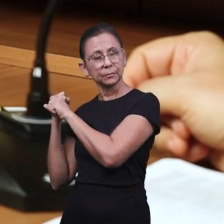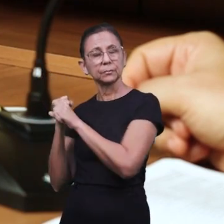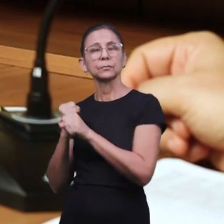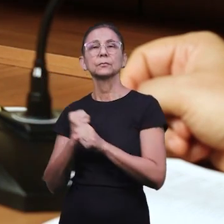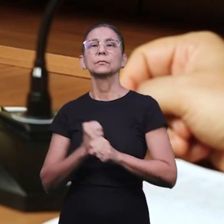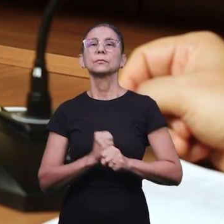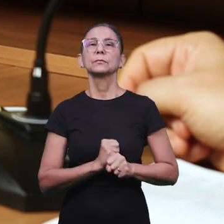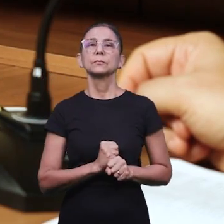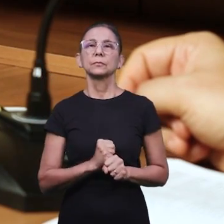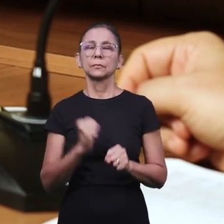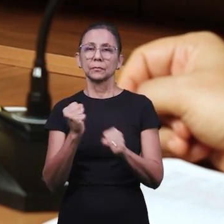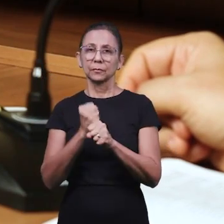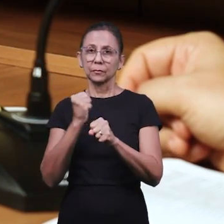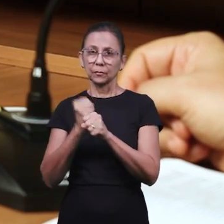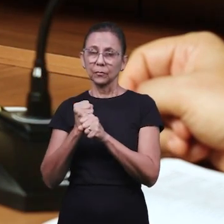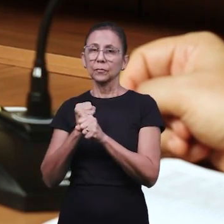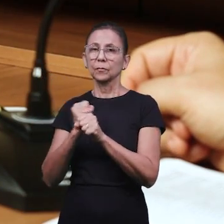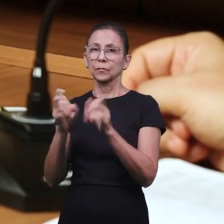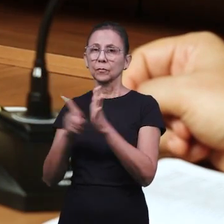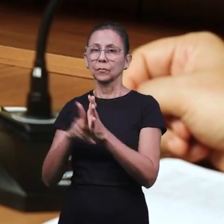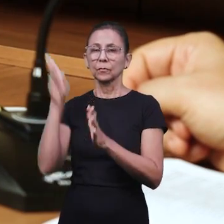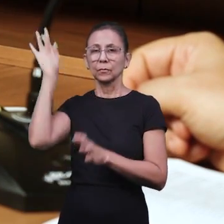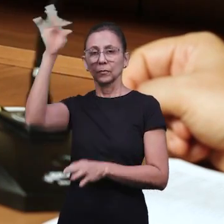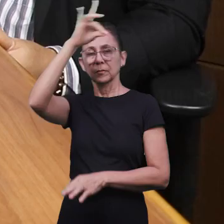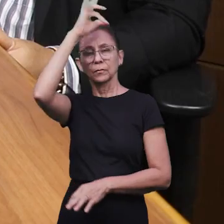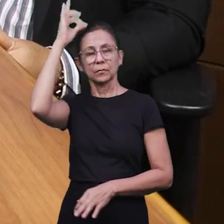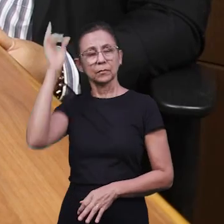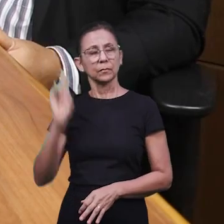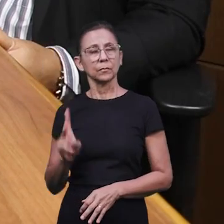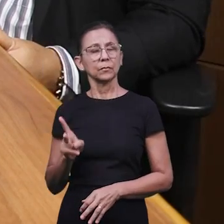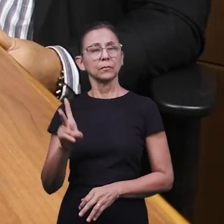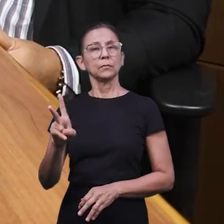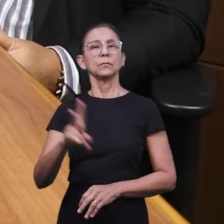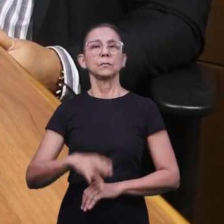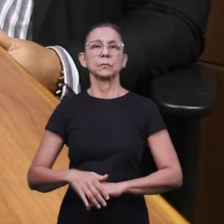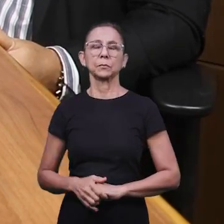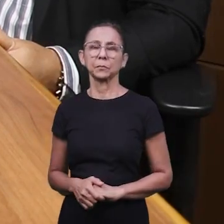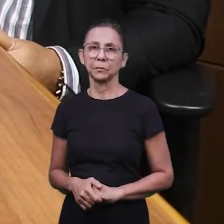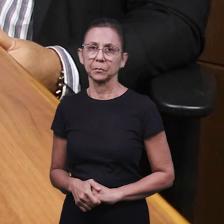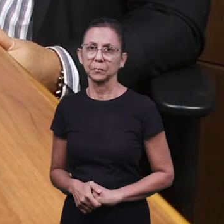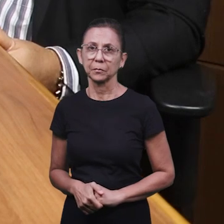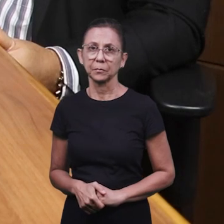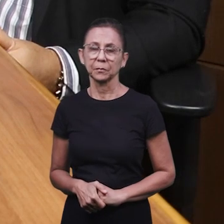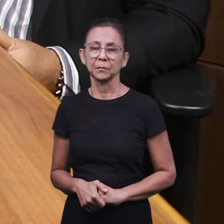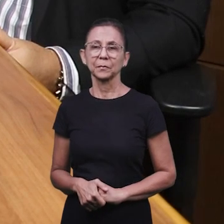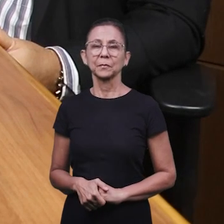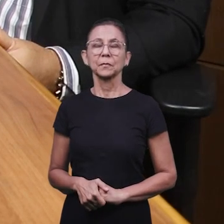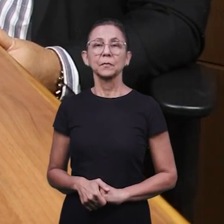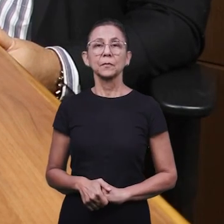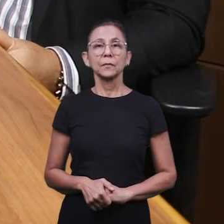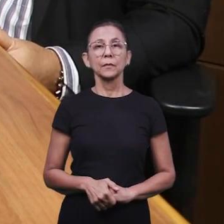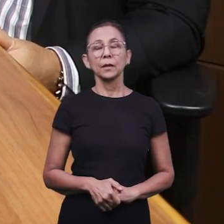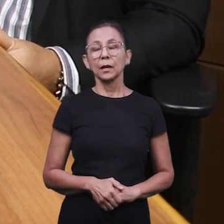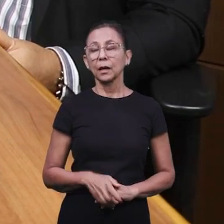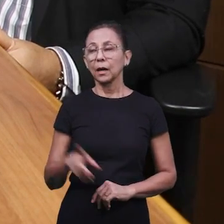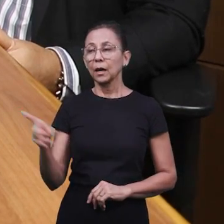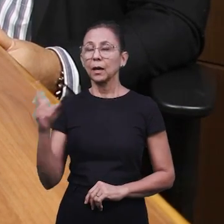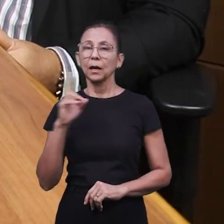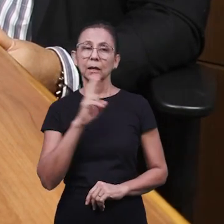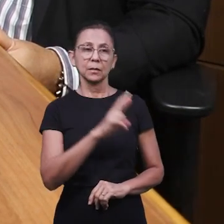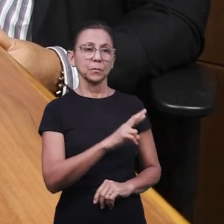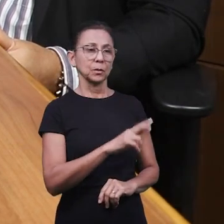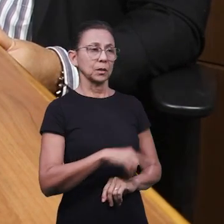manter o Espírito Santo no nosso meio. Não podemos viver sem ele, nós precisamos dele. A hora que ela disse assim, eu sou filha